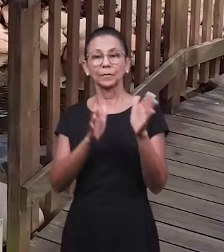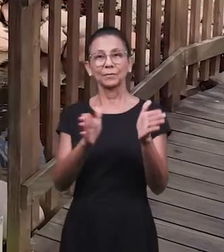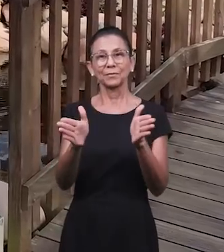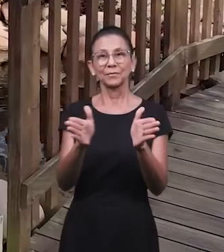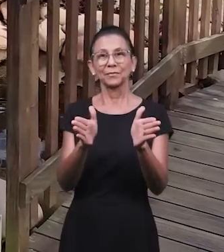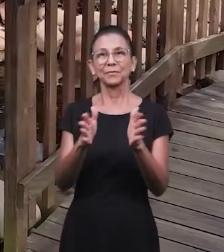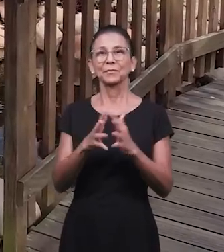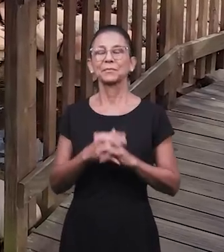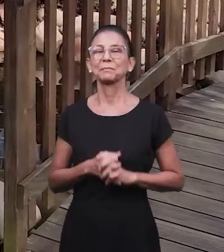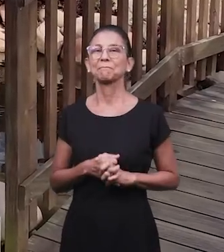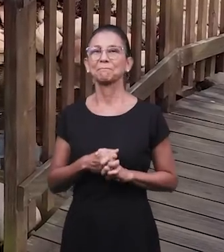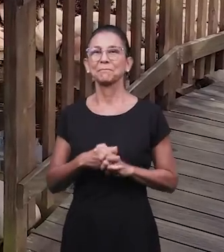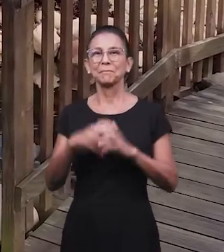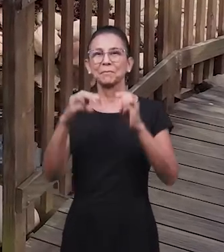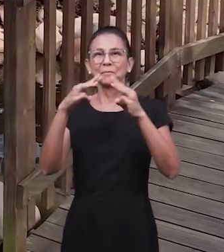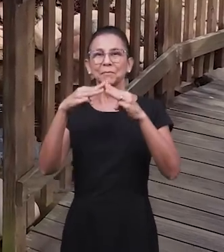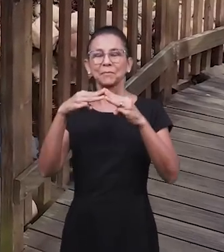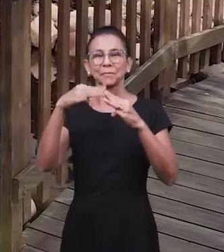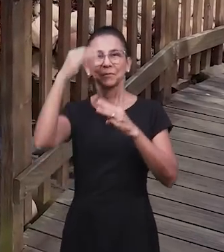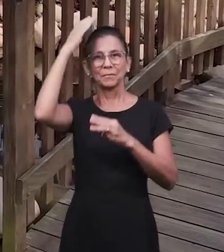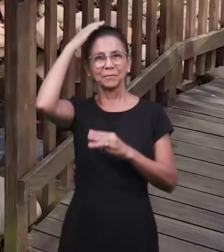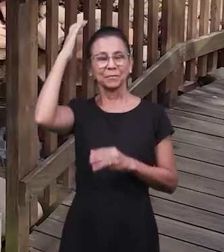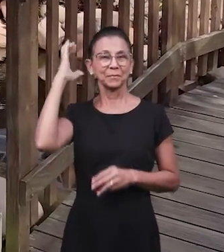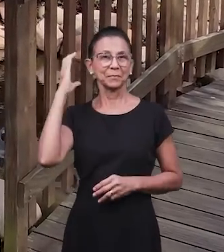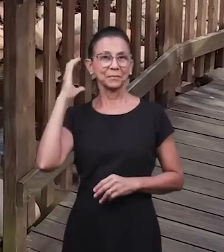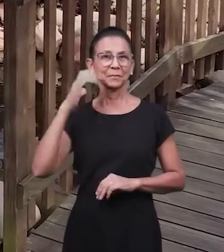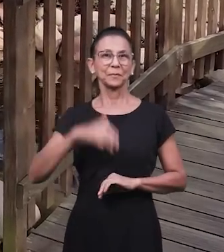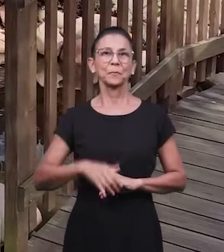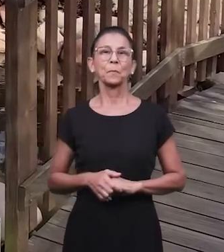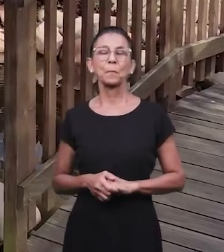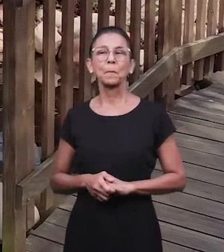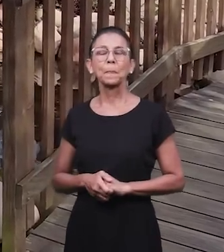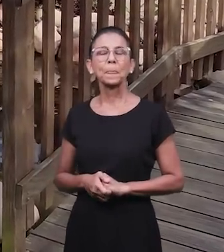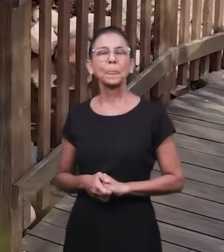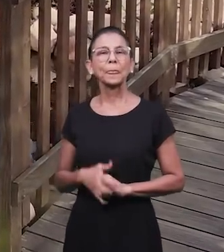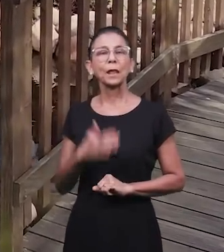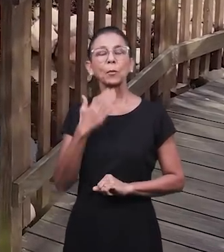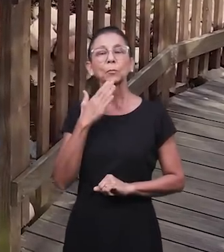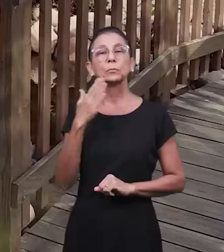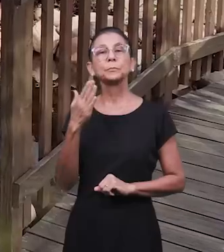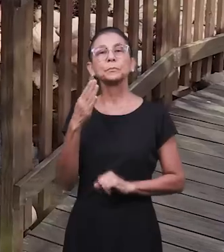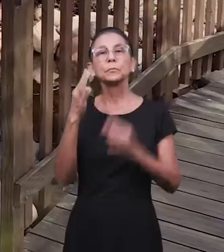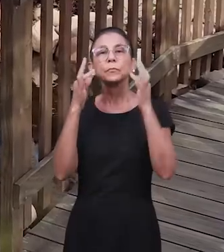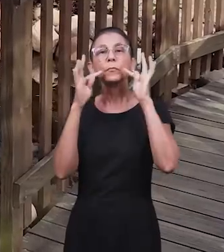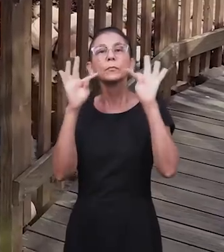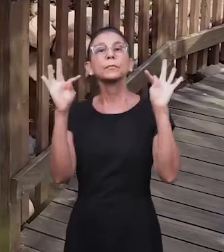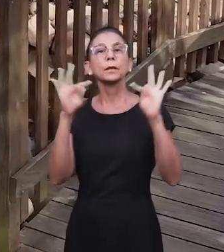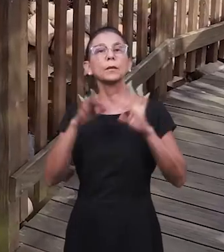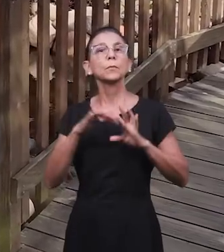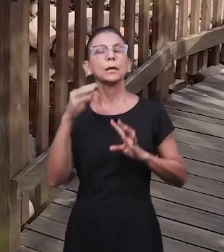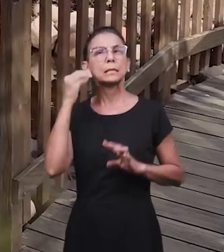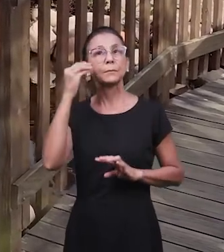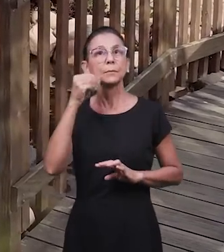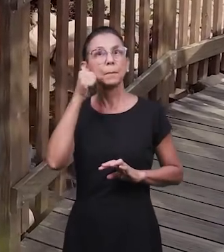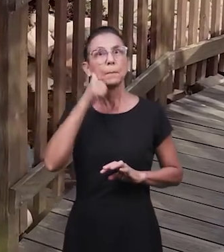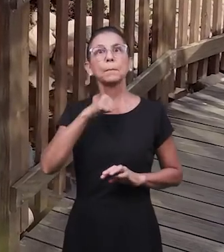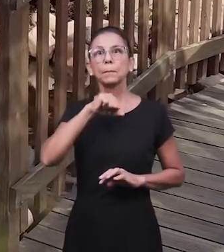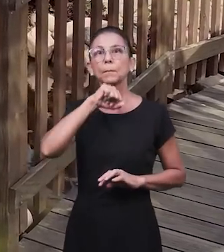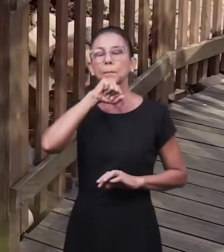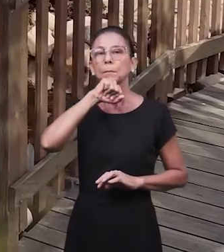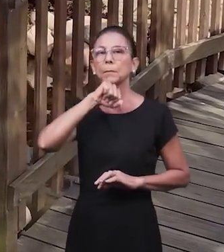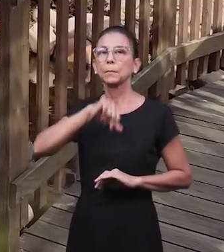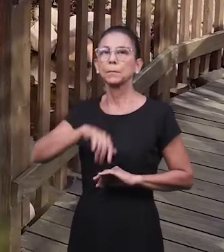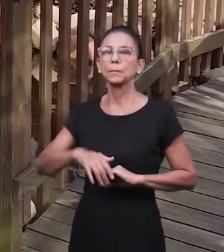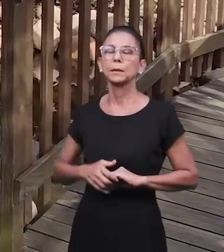aqui no Manaim de Curitiba, encontramos ele aqui e nós pedimos para ele contar um pouco mais sobre a experiência de uma mãe